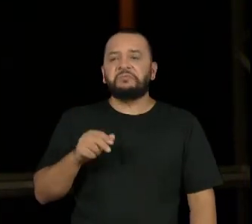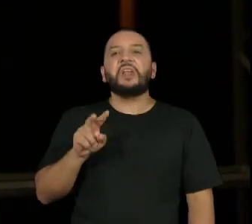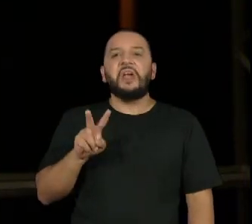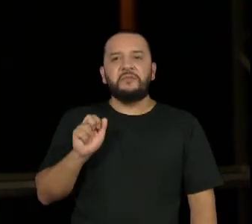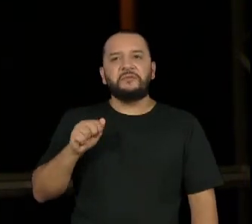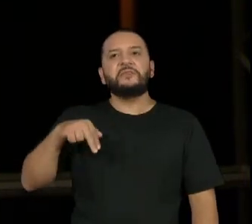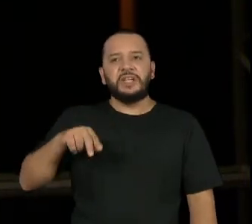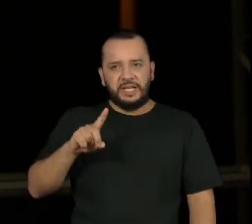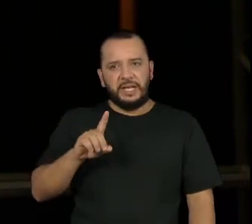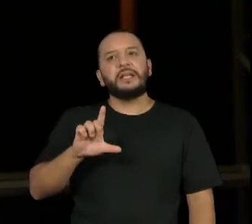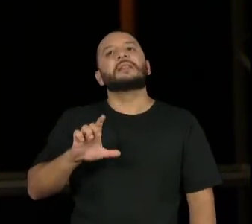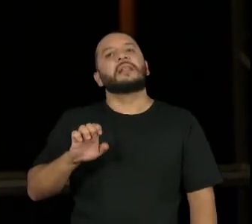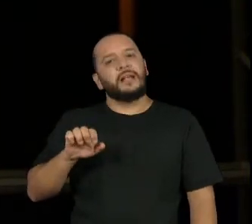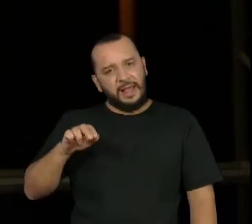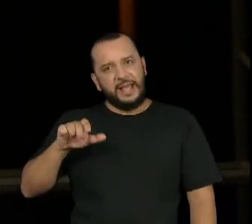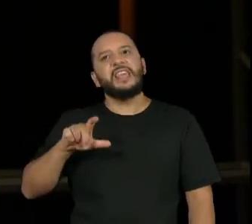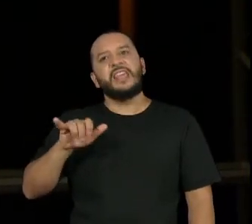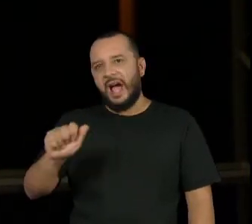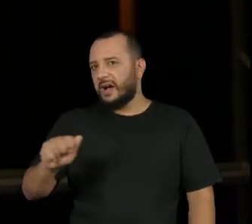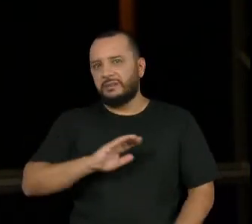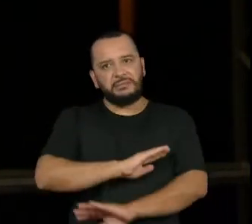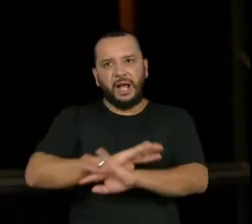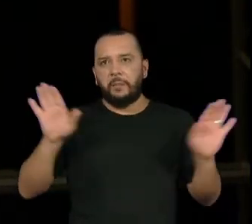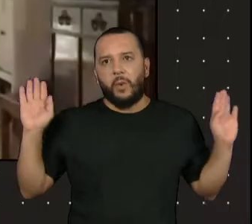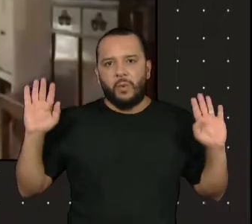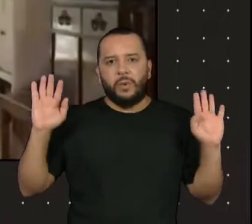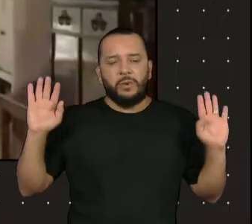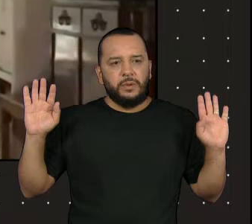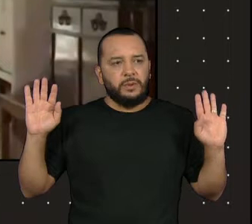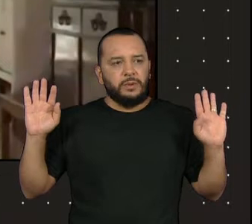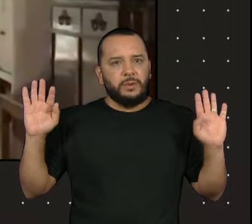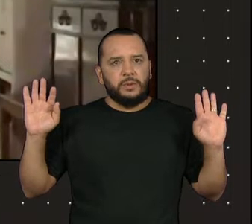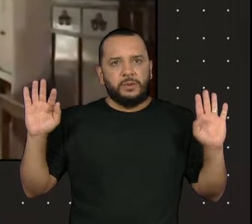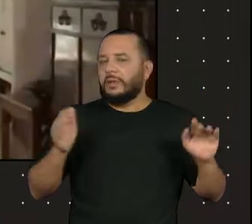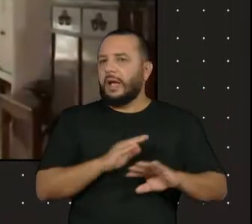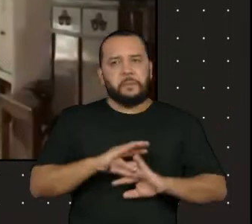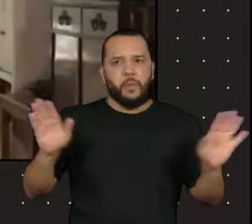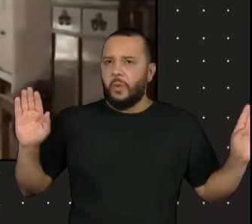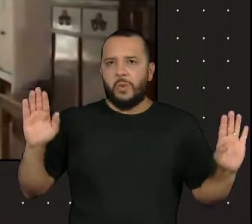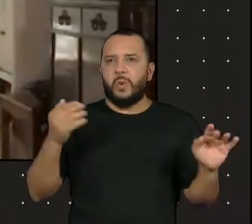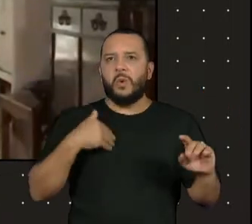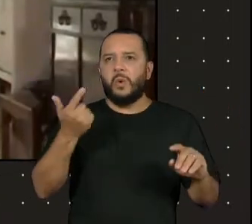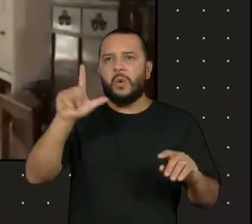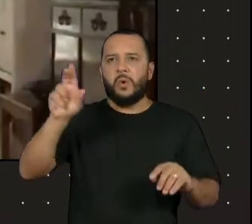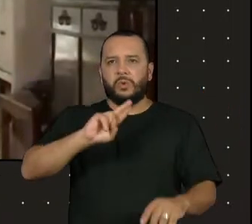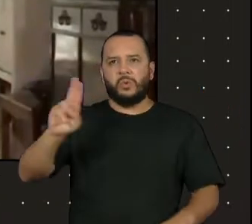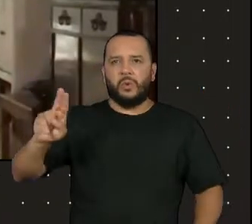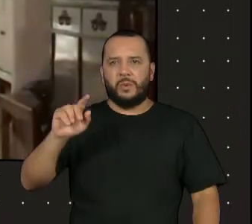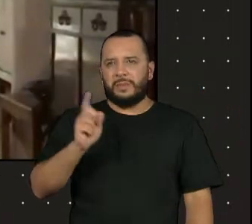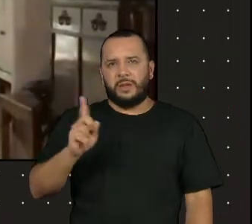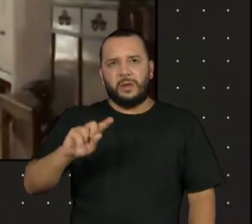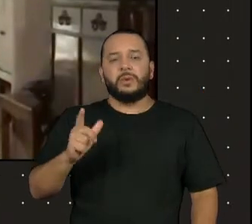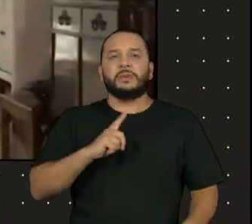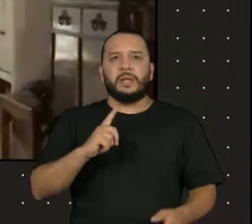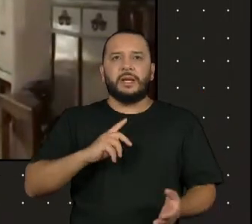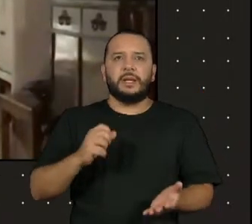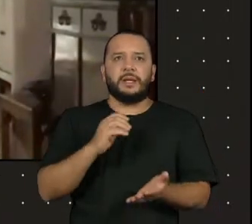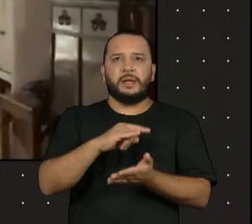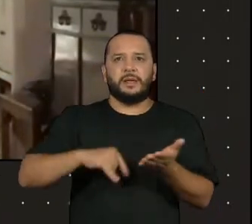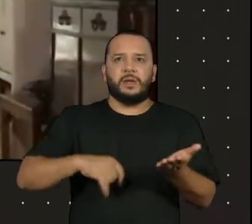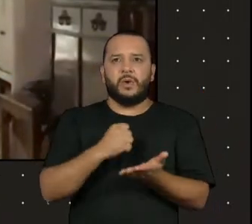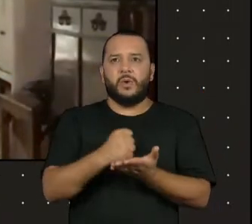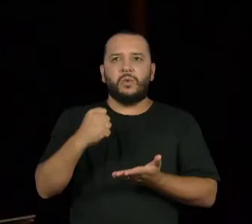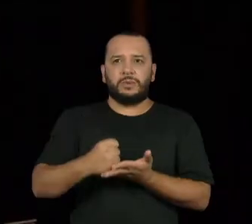seu Vanderlei vai viver Vanderlei. E acabou e me tirou eu fiquei com um contrato